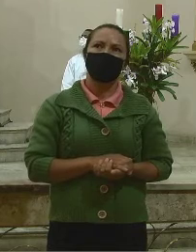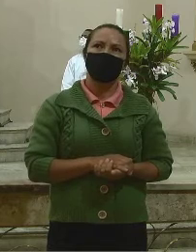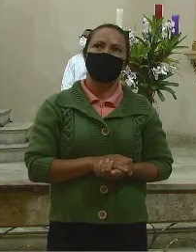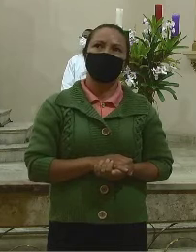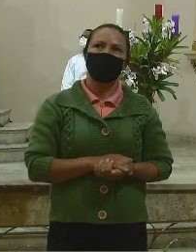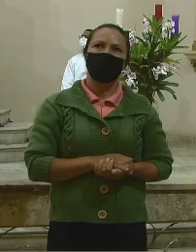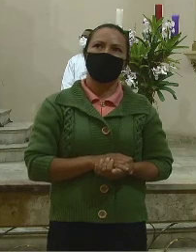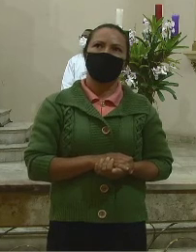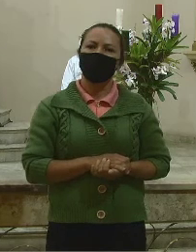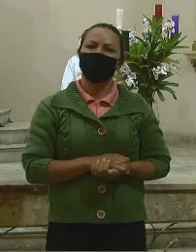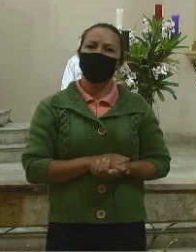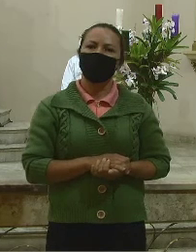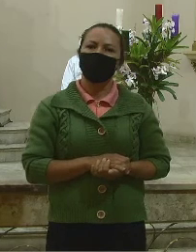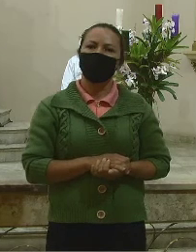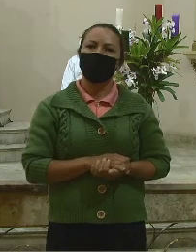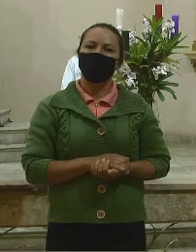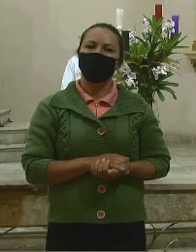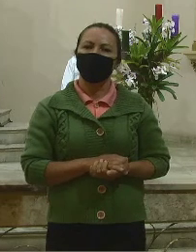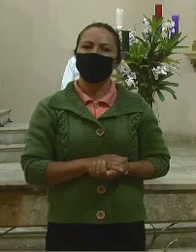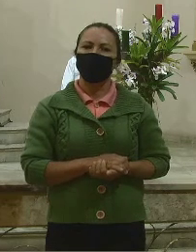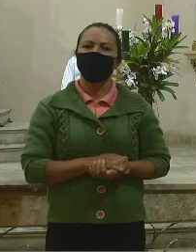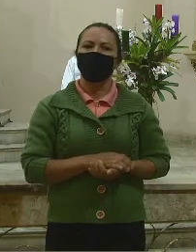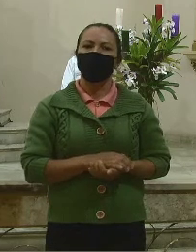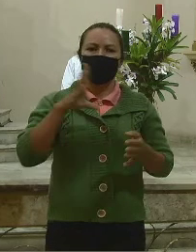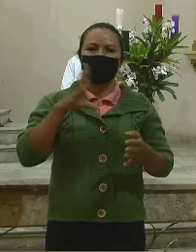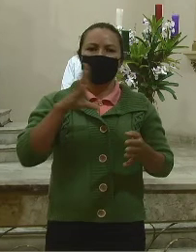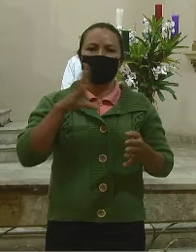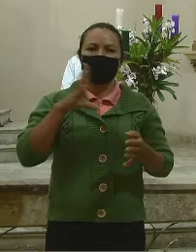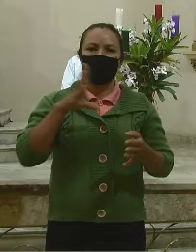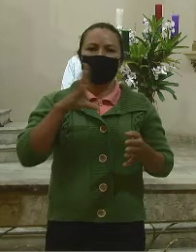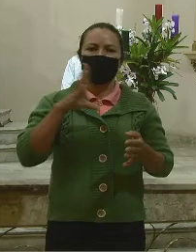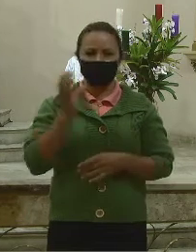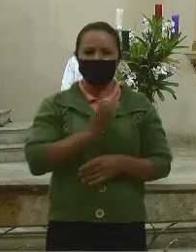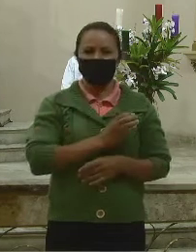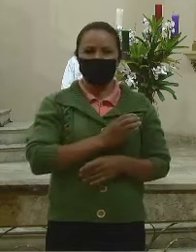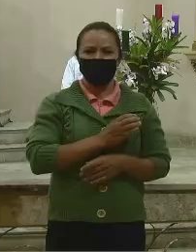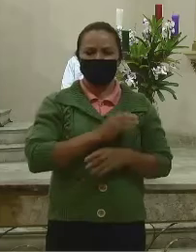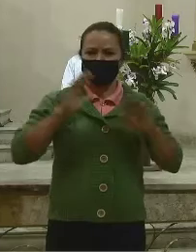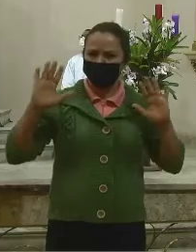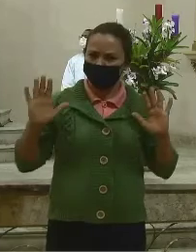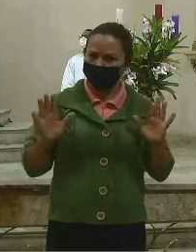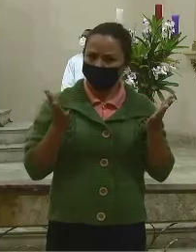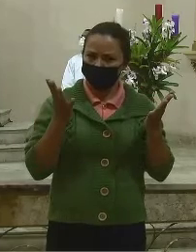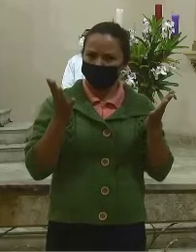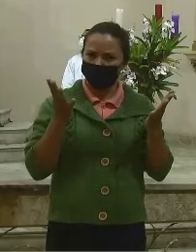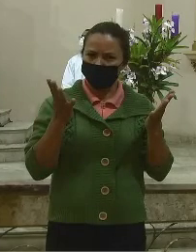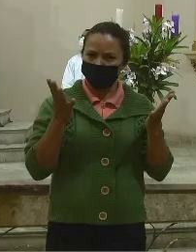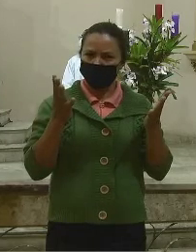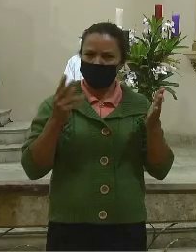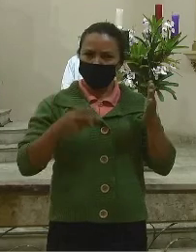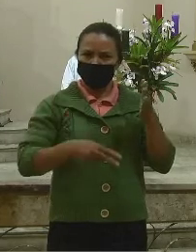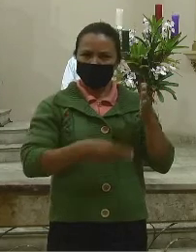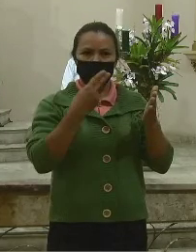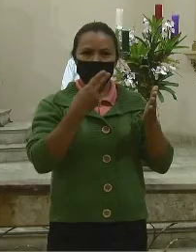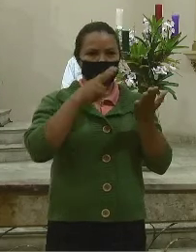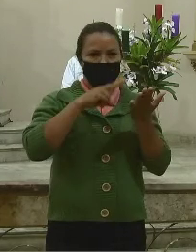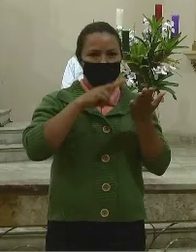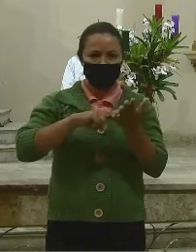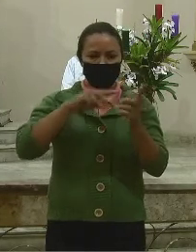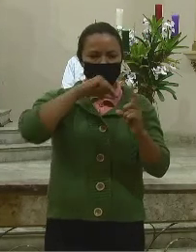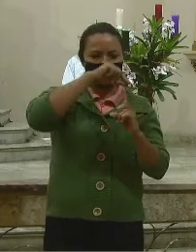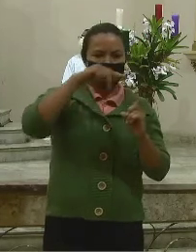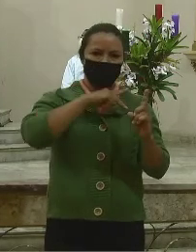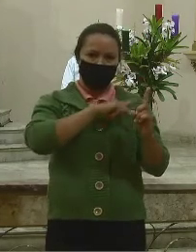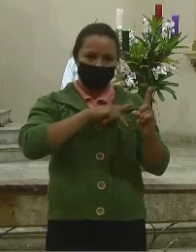diocese de Mariana. O amor de Cristo nos impulsiona. Da segunda carta de São Paulo aos